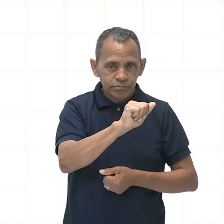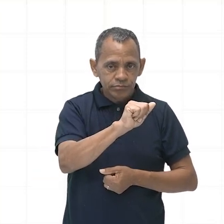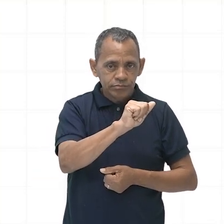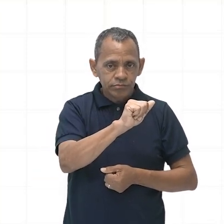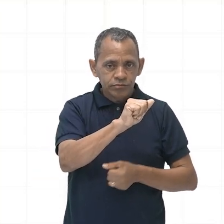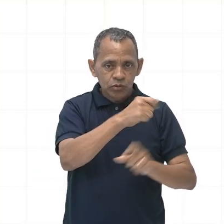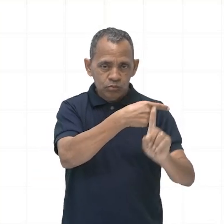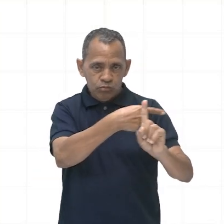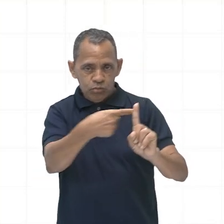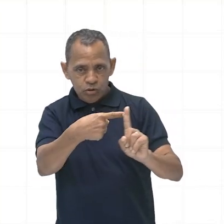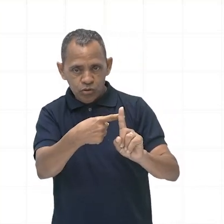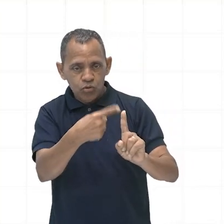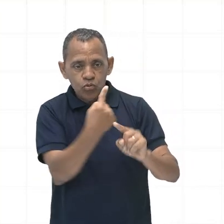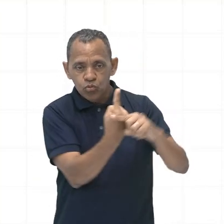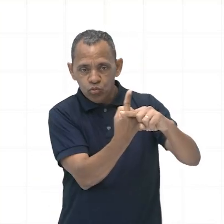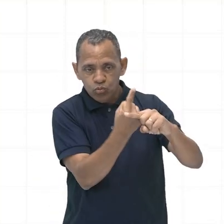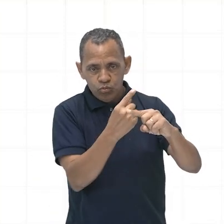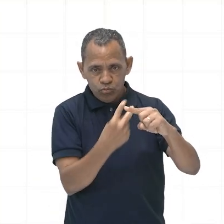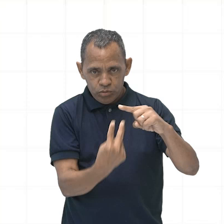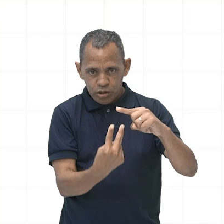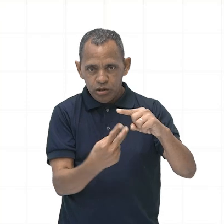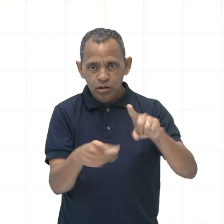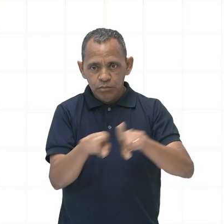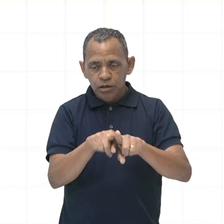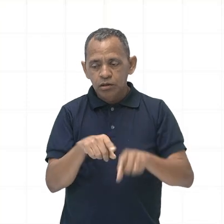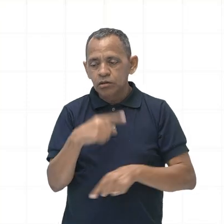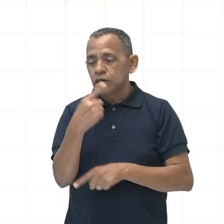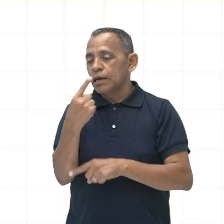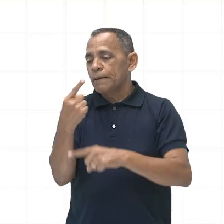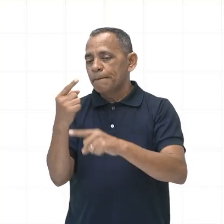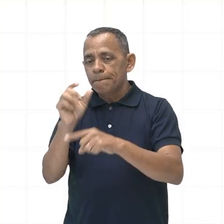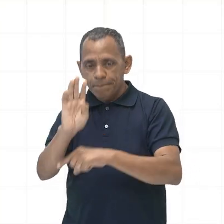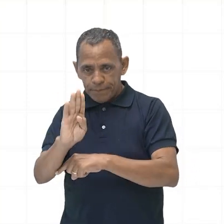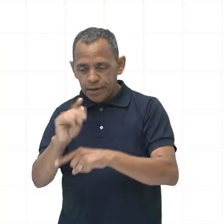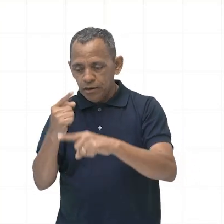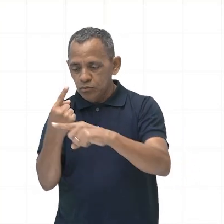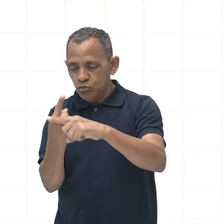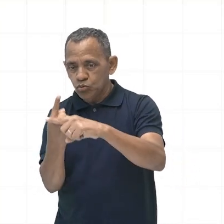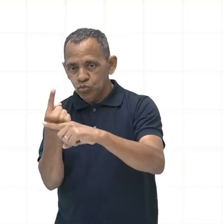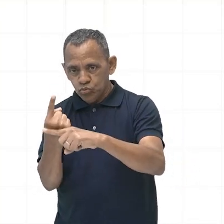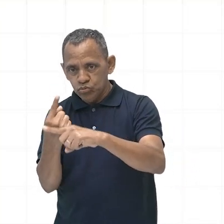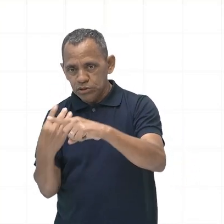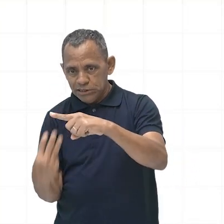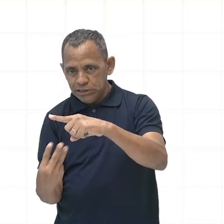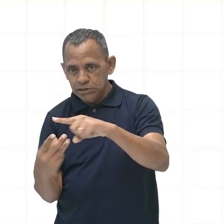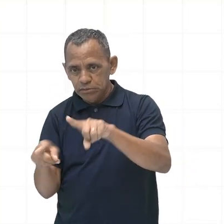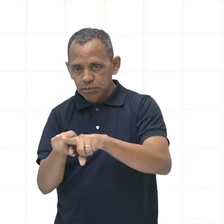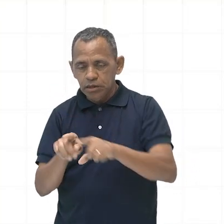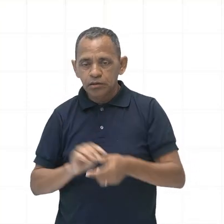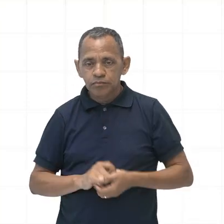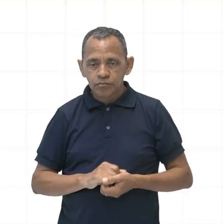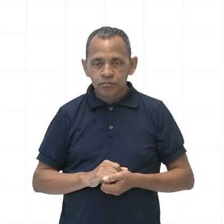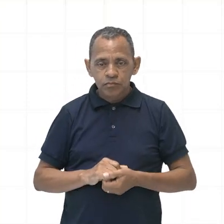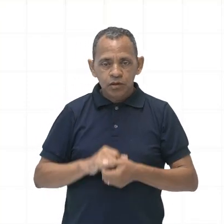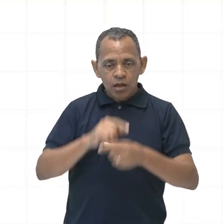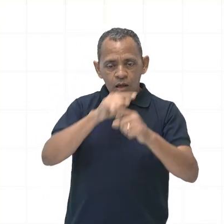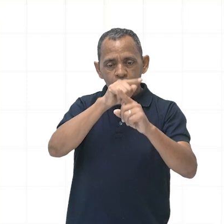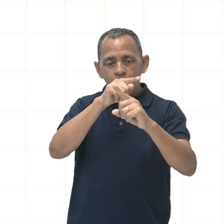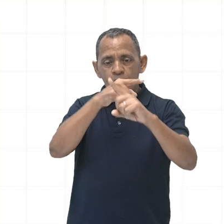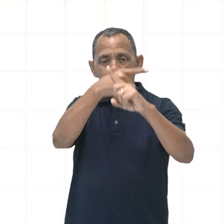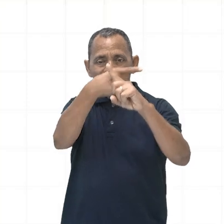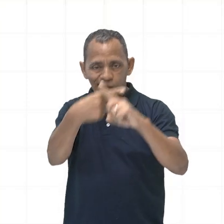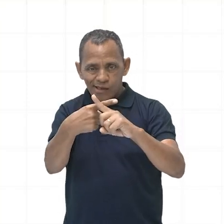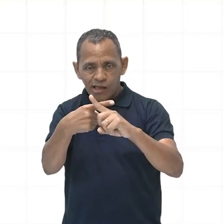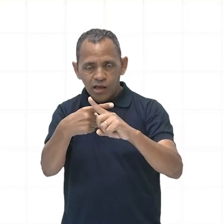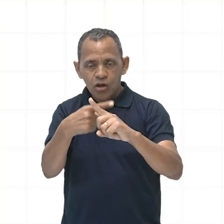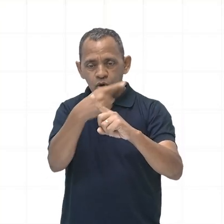meio, vezes o produto de B, que é 1/3. Multiplicação de fração, multiplico o de cima com o de cima e o de baixo com o de baixo.